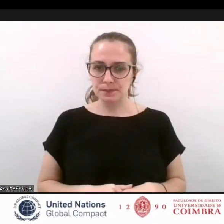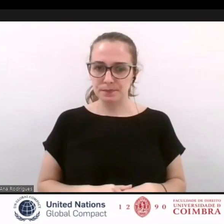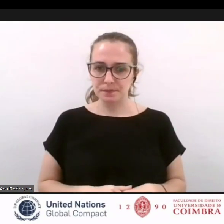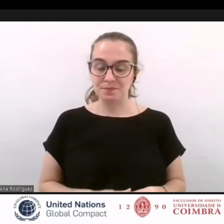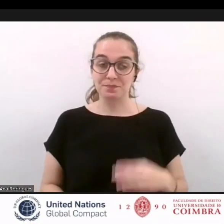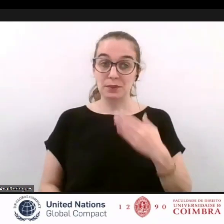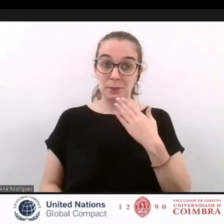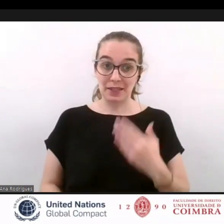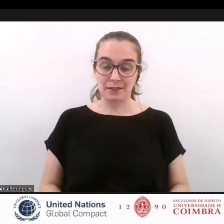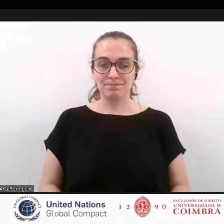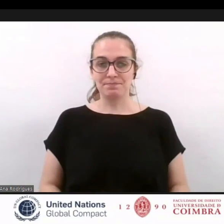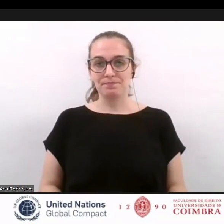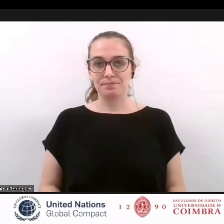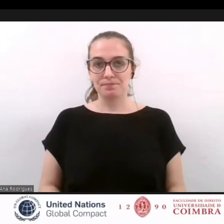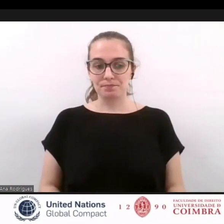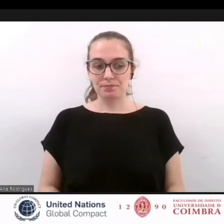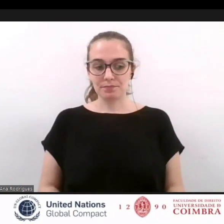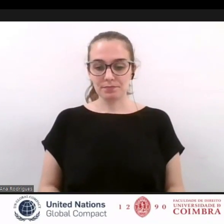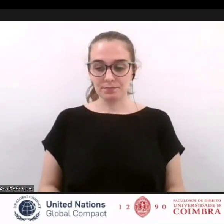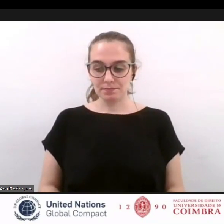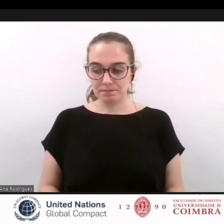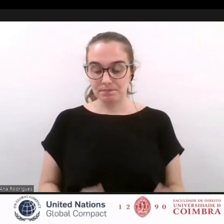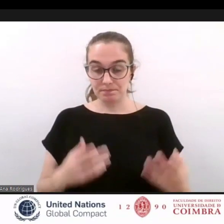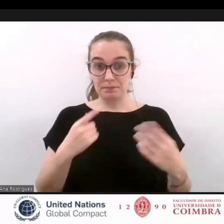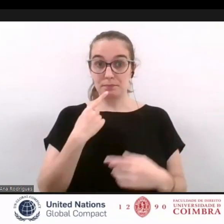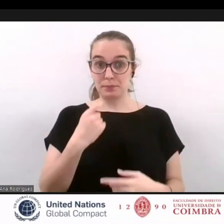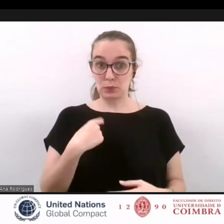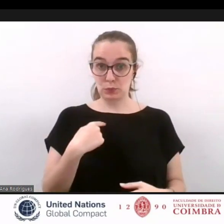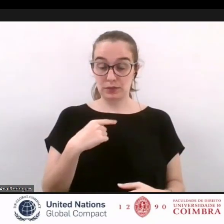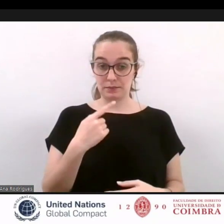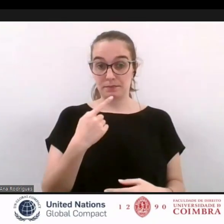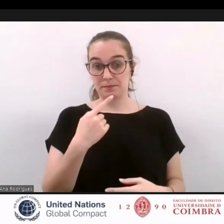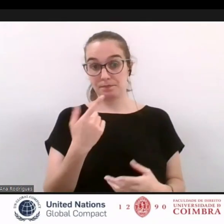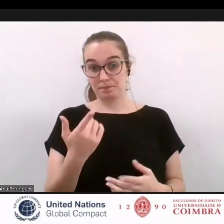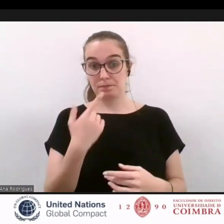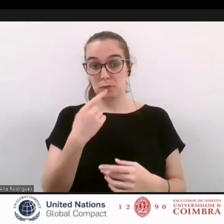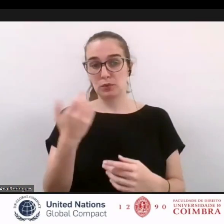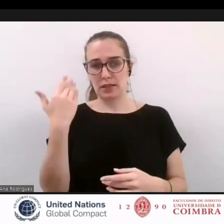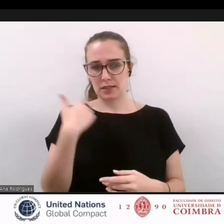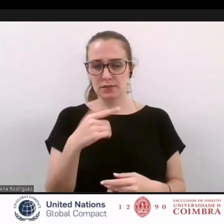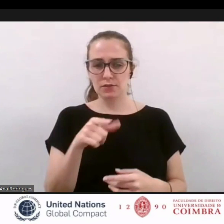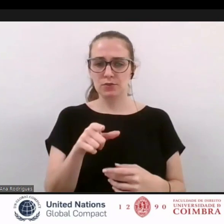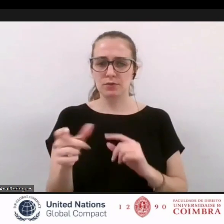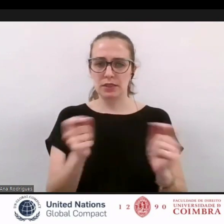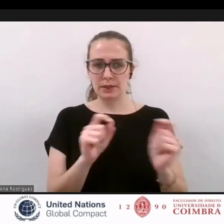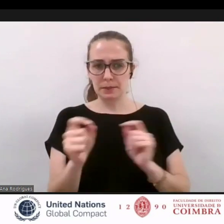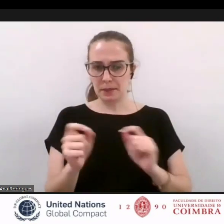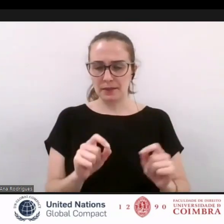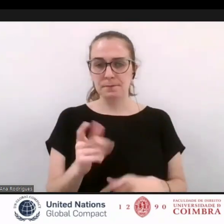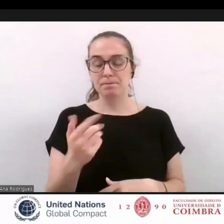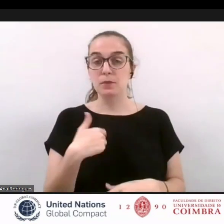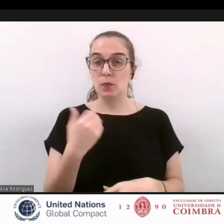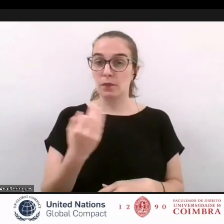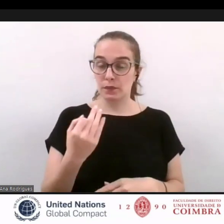Obrigada. Relativamente à pergunta que me colocou como pergunta inicial, para começarmos a debater, eu tinha aqui